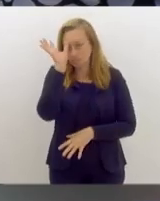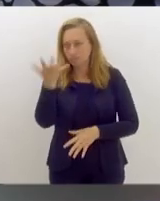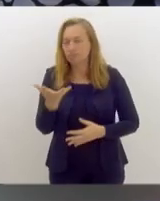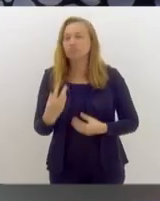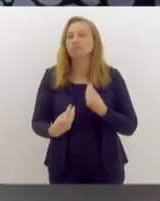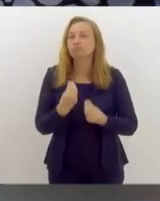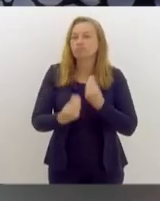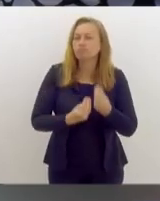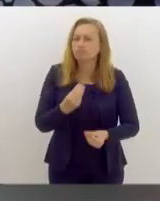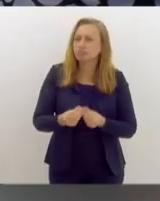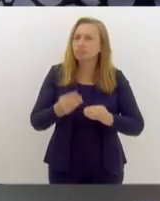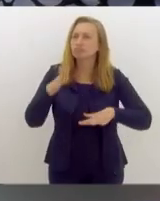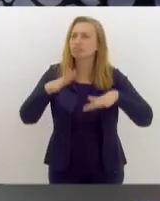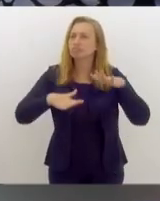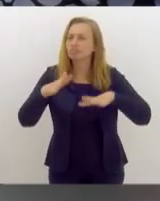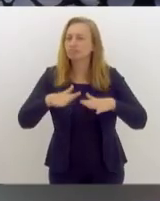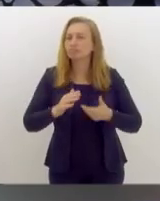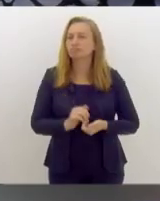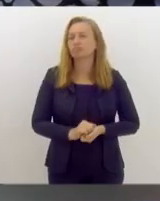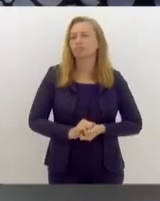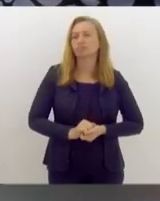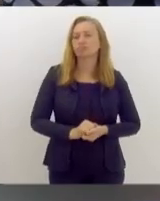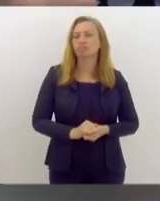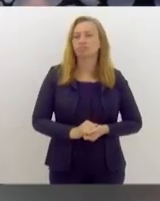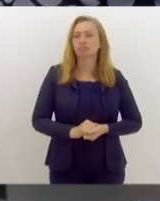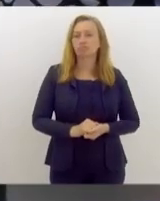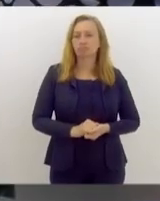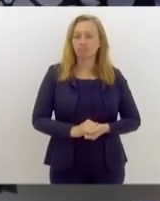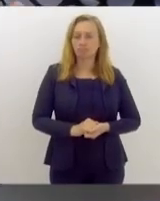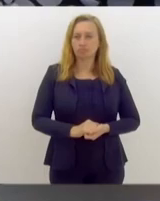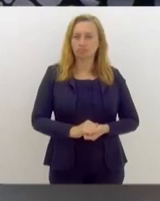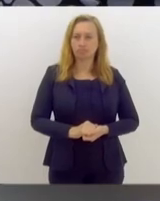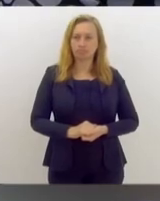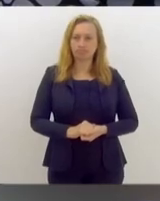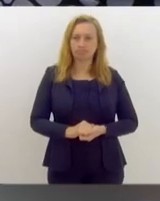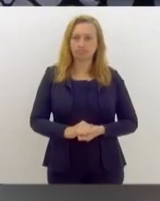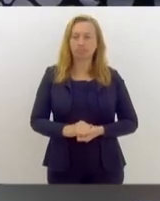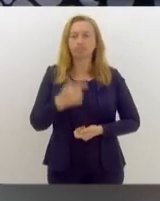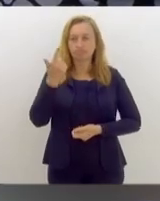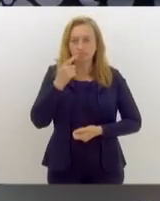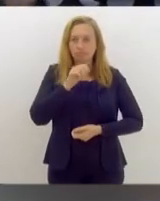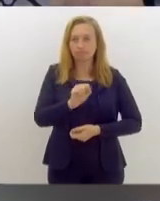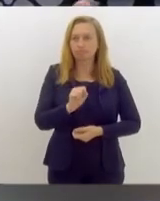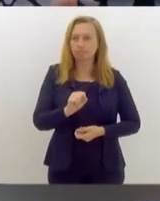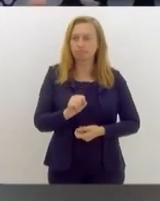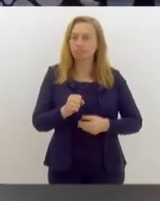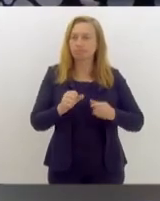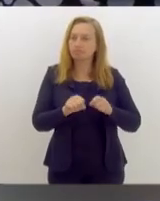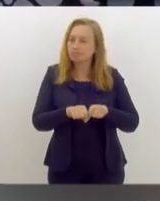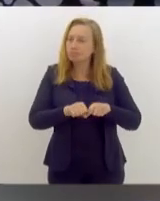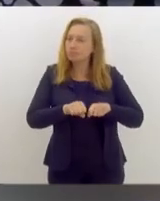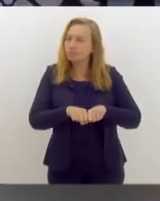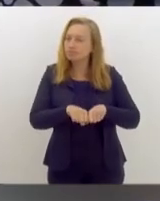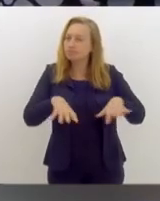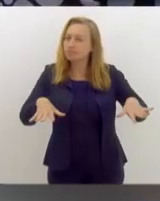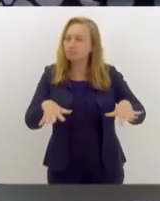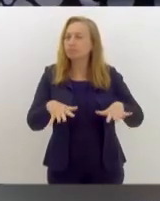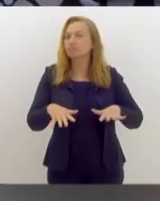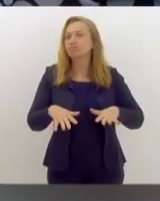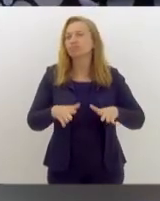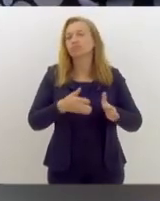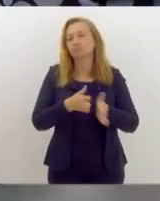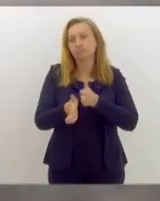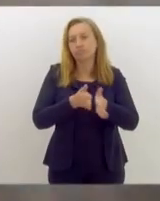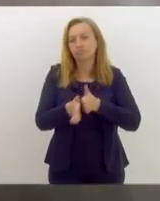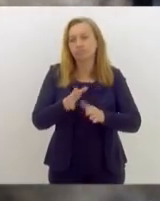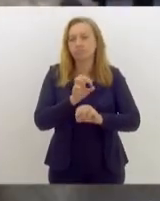Como, independente dos anos de escolaridade, onde a vaga é obrigatória, a gente consegue ampliar esse acesso à educação? O que